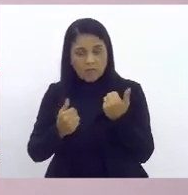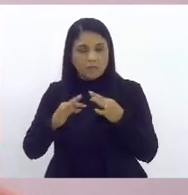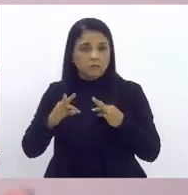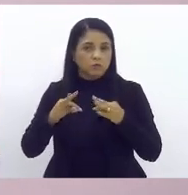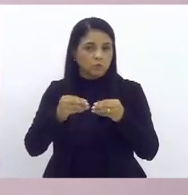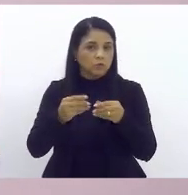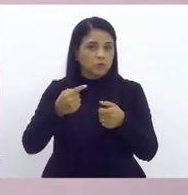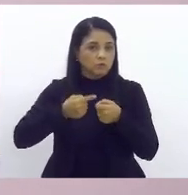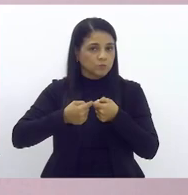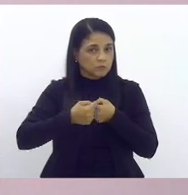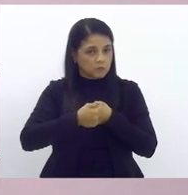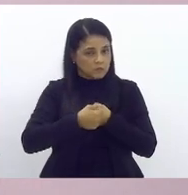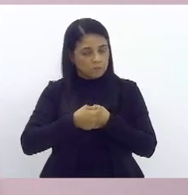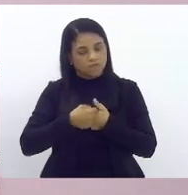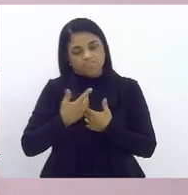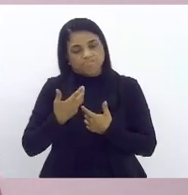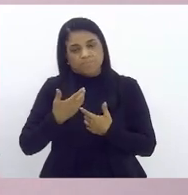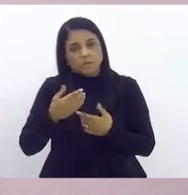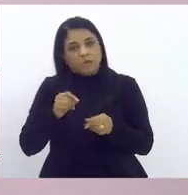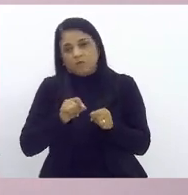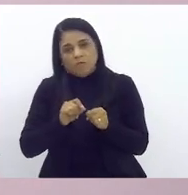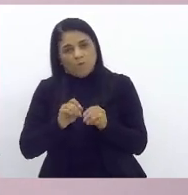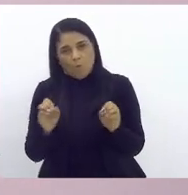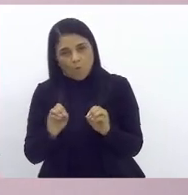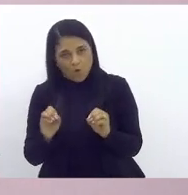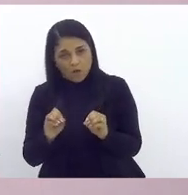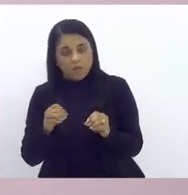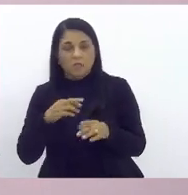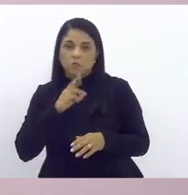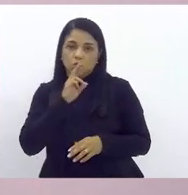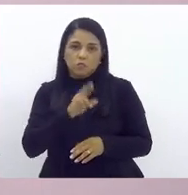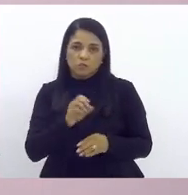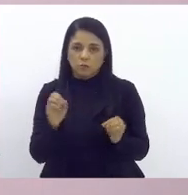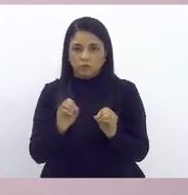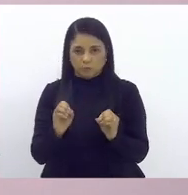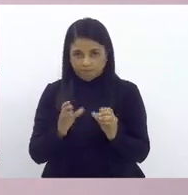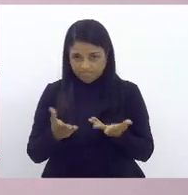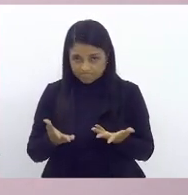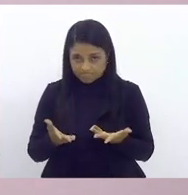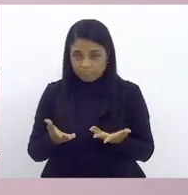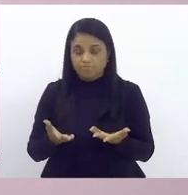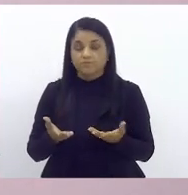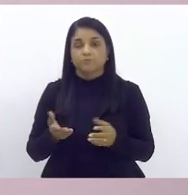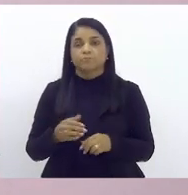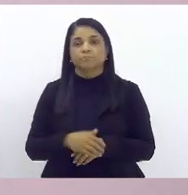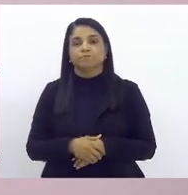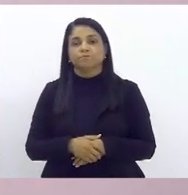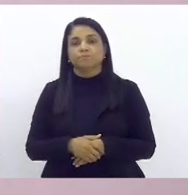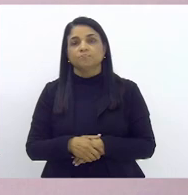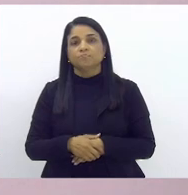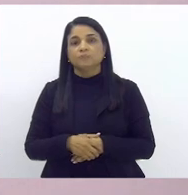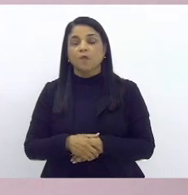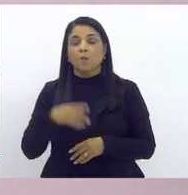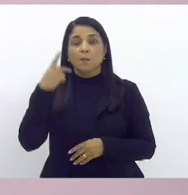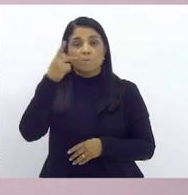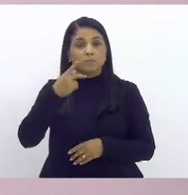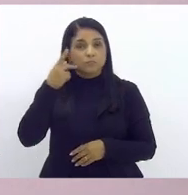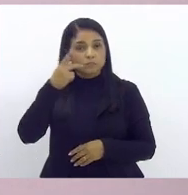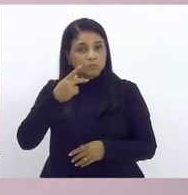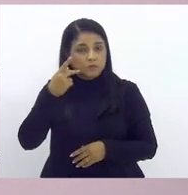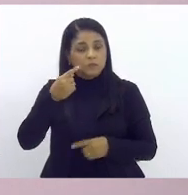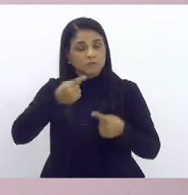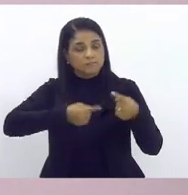municípios não o fizeram e também não respondem por isso. Então, essa é uma política que a gente